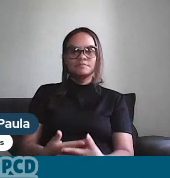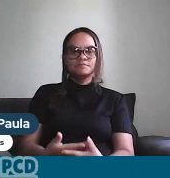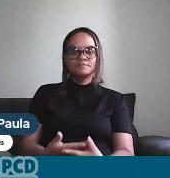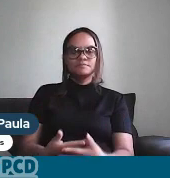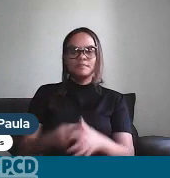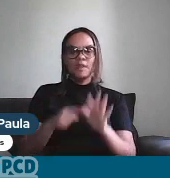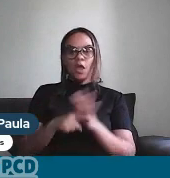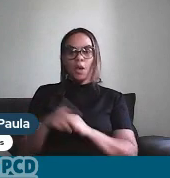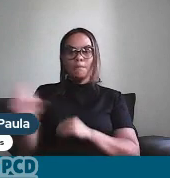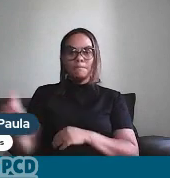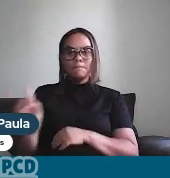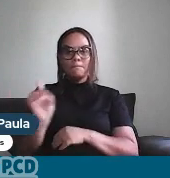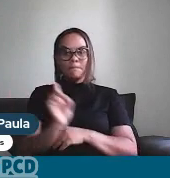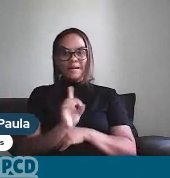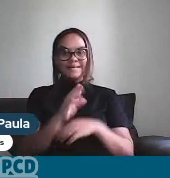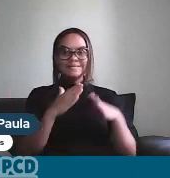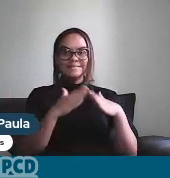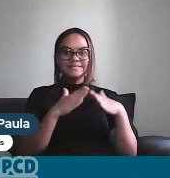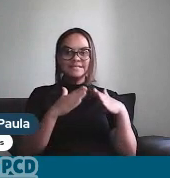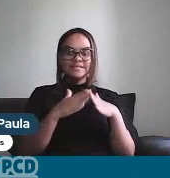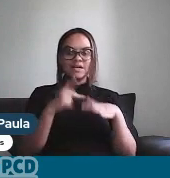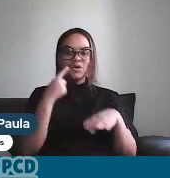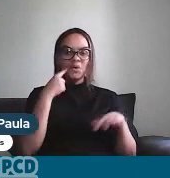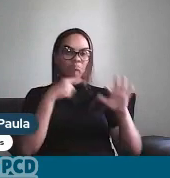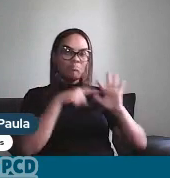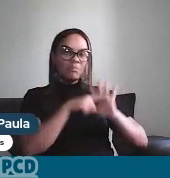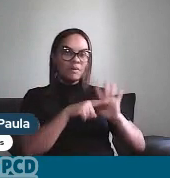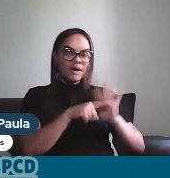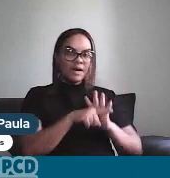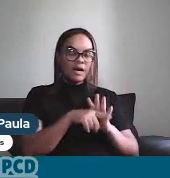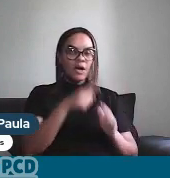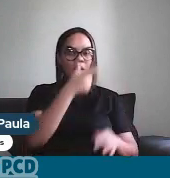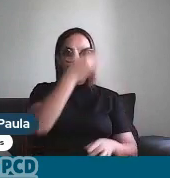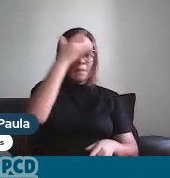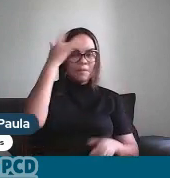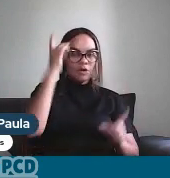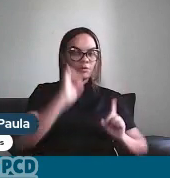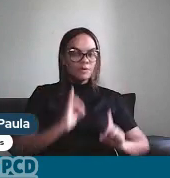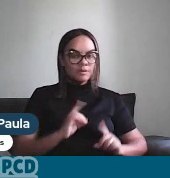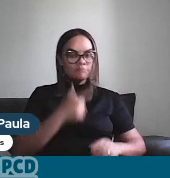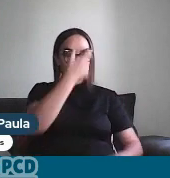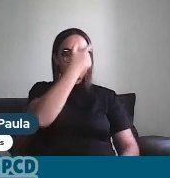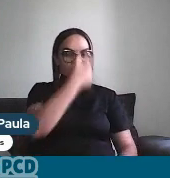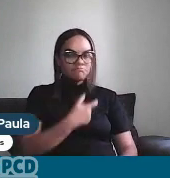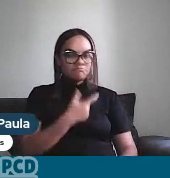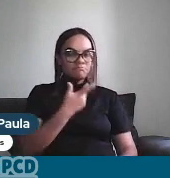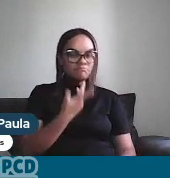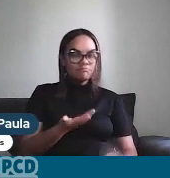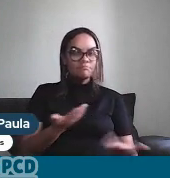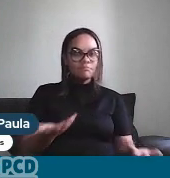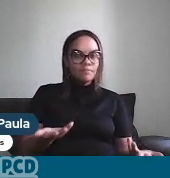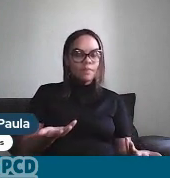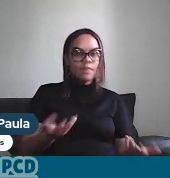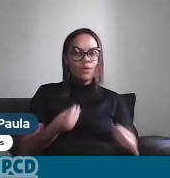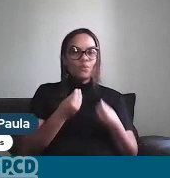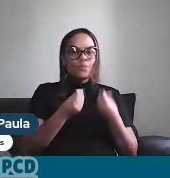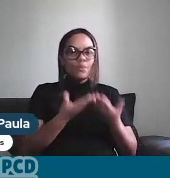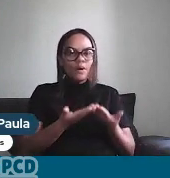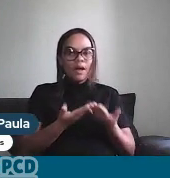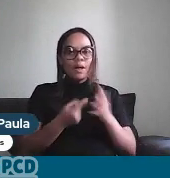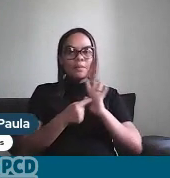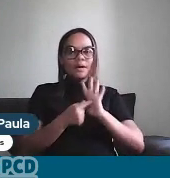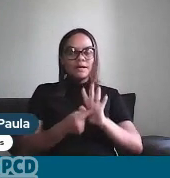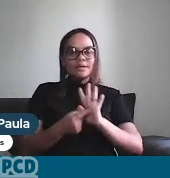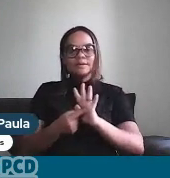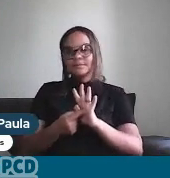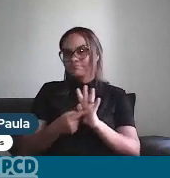recenseador a nosso domicílio, dizer: sou uma pessoa com deficiência. E, como é por amostragem,